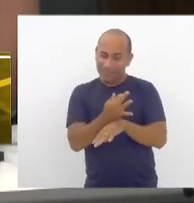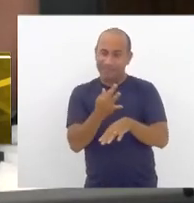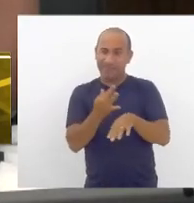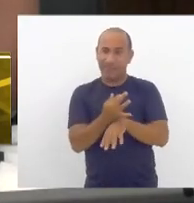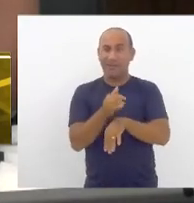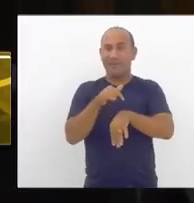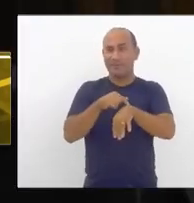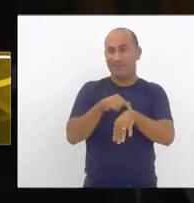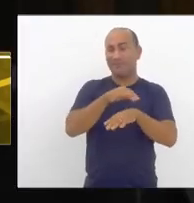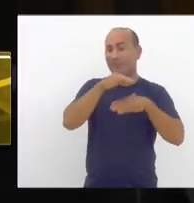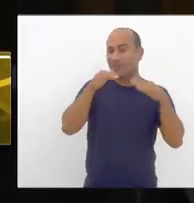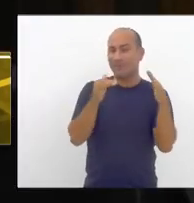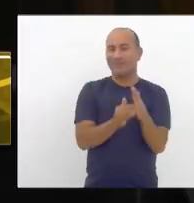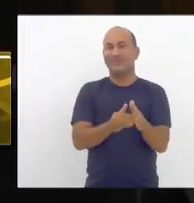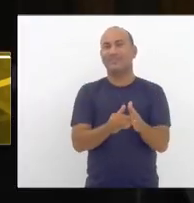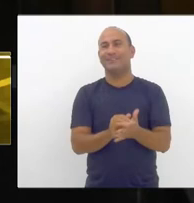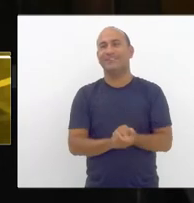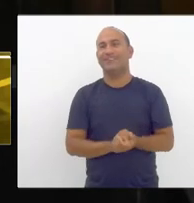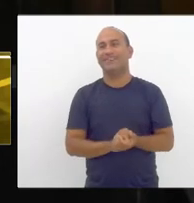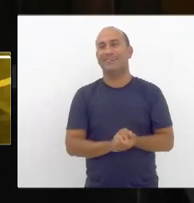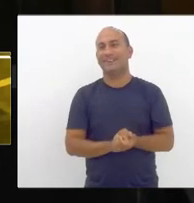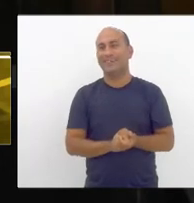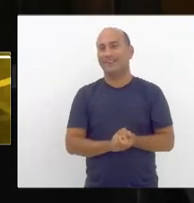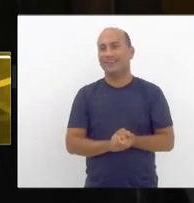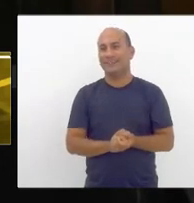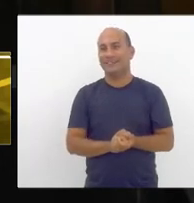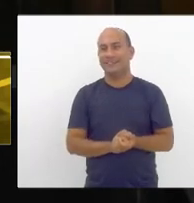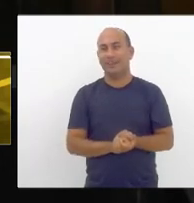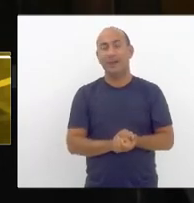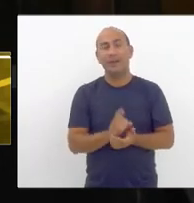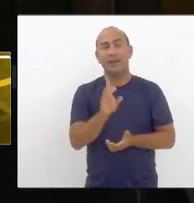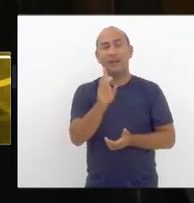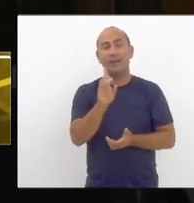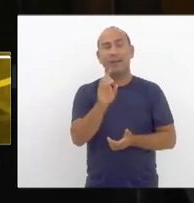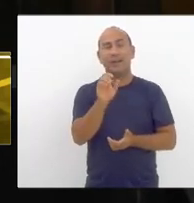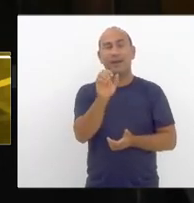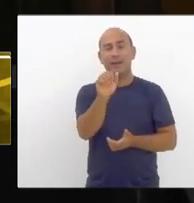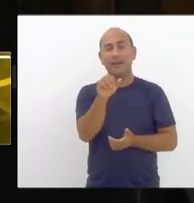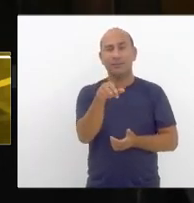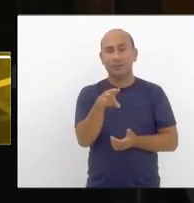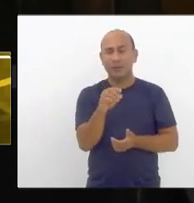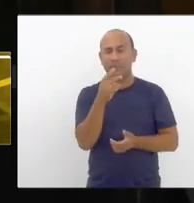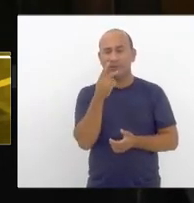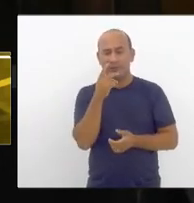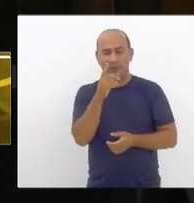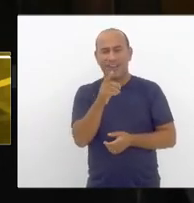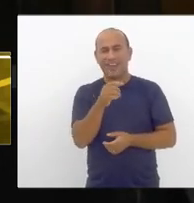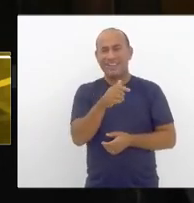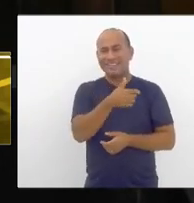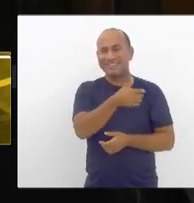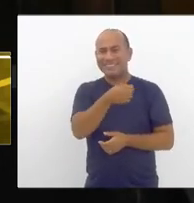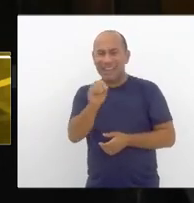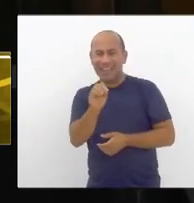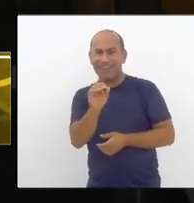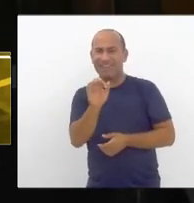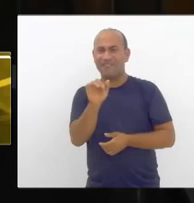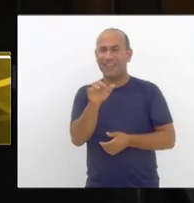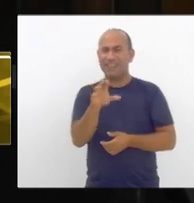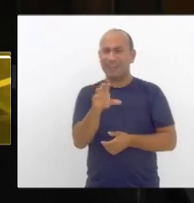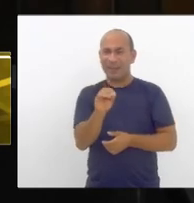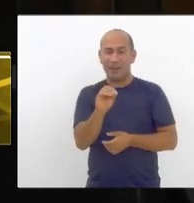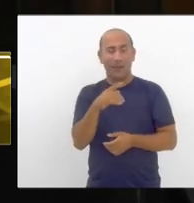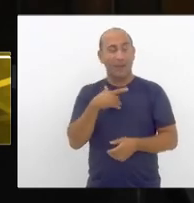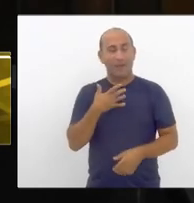inteiro alguém Acho que foi o Antônio falou que poderia ter sem Fernando eu acho tão imprudência seria